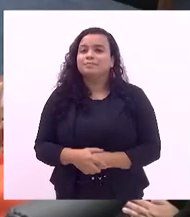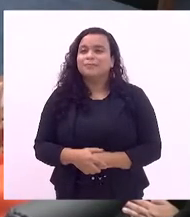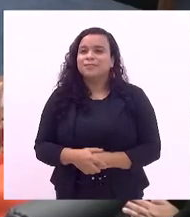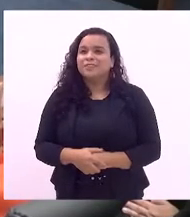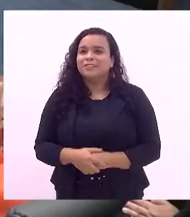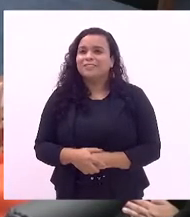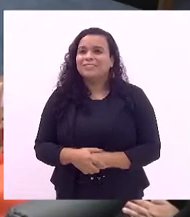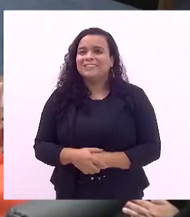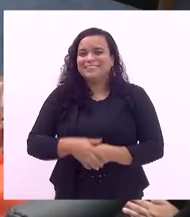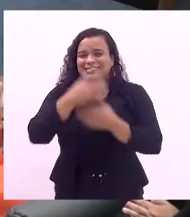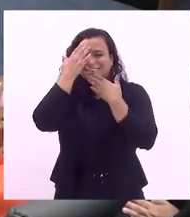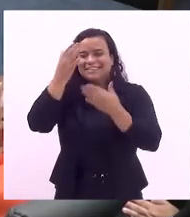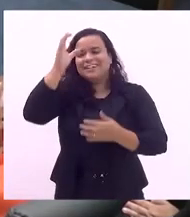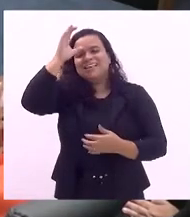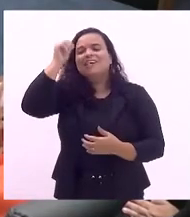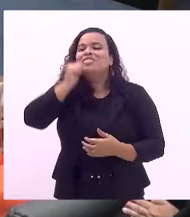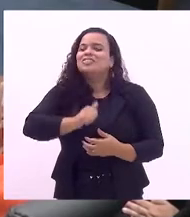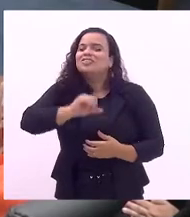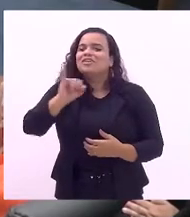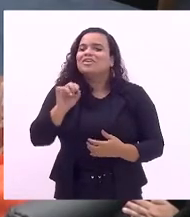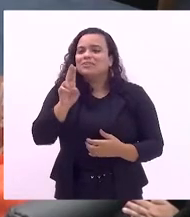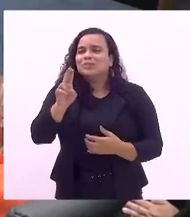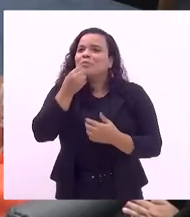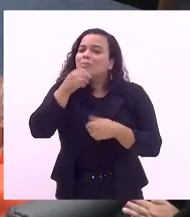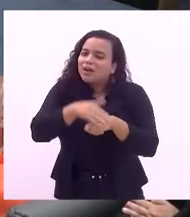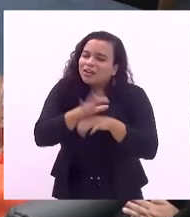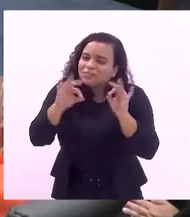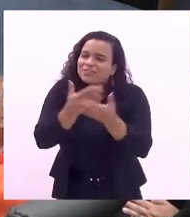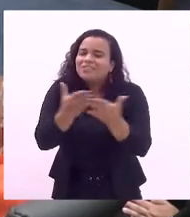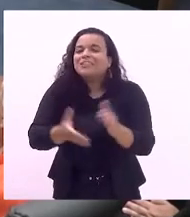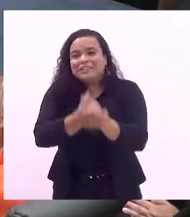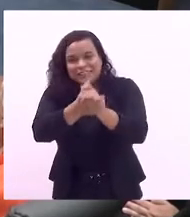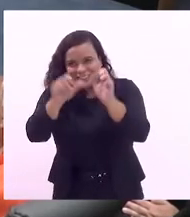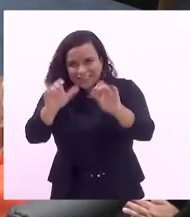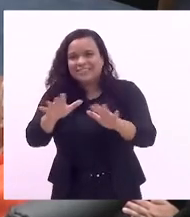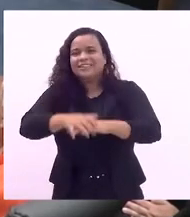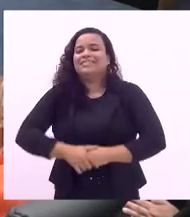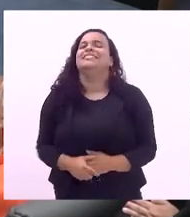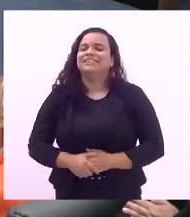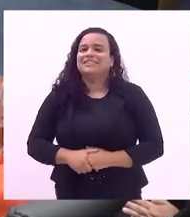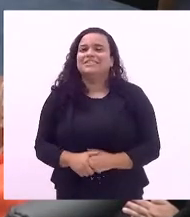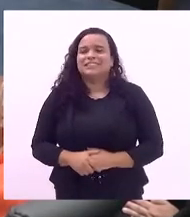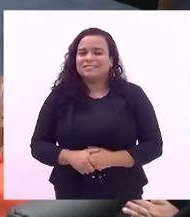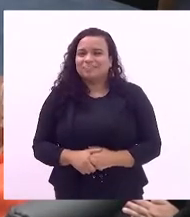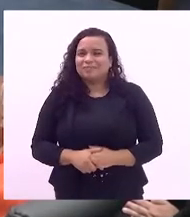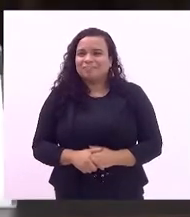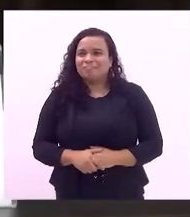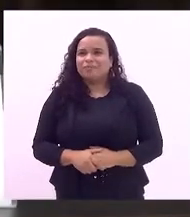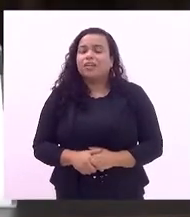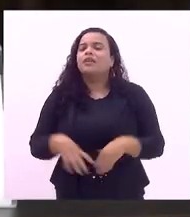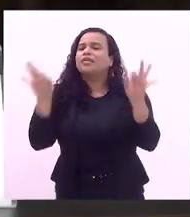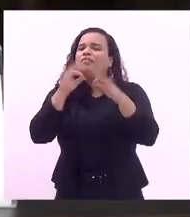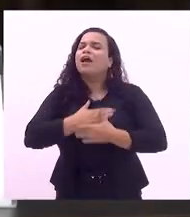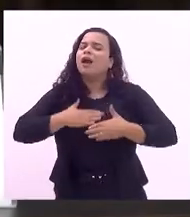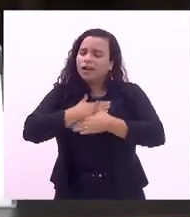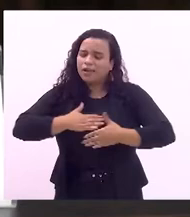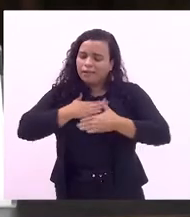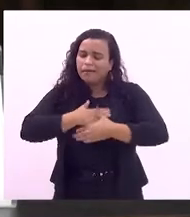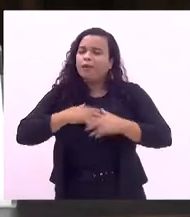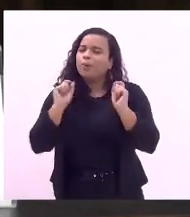obrigado tia Ju boa noite a todos saudações e bençãos É com grande alegria